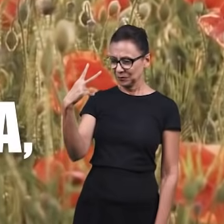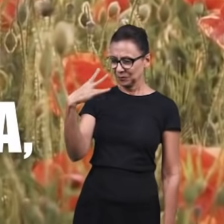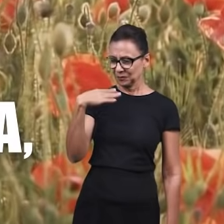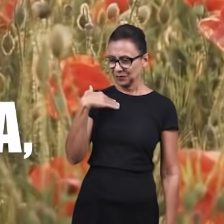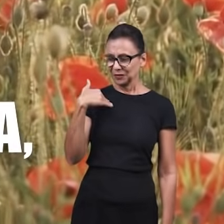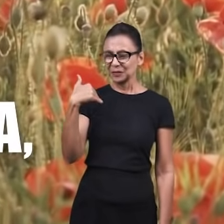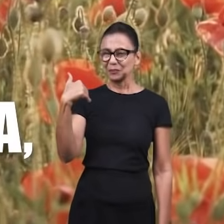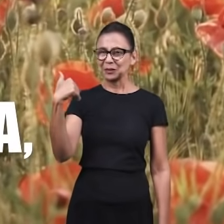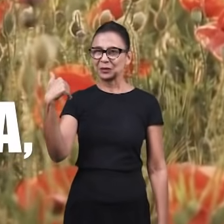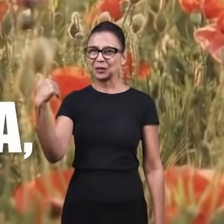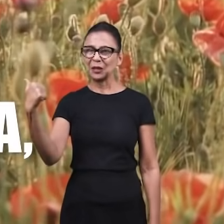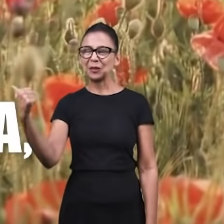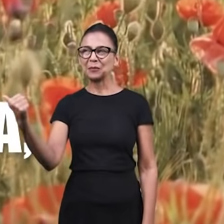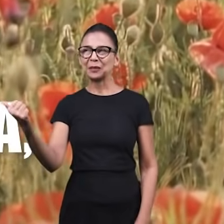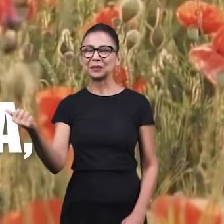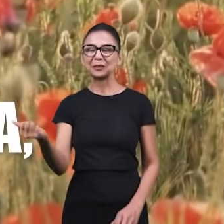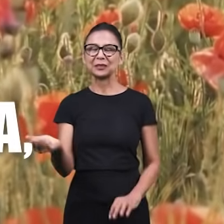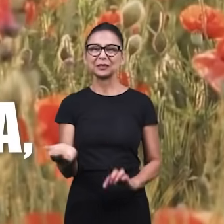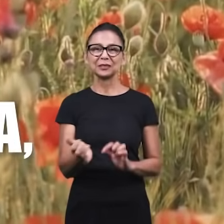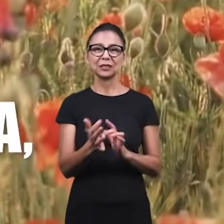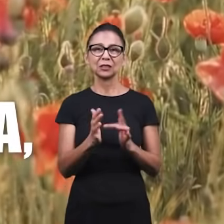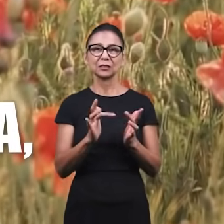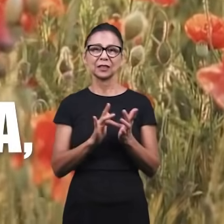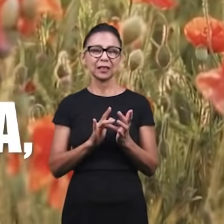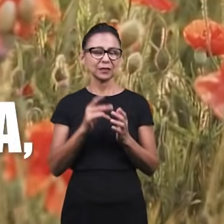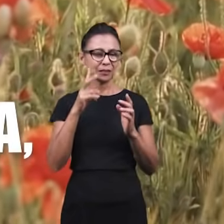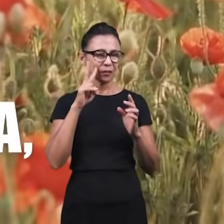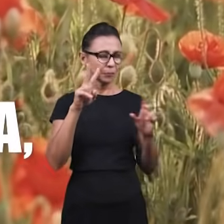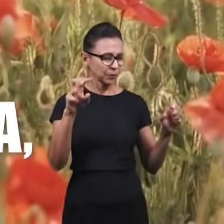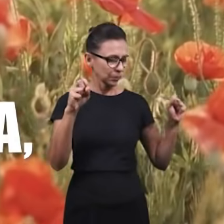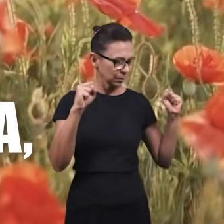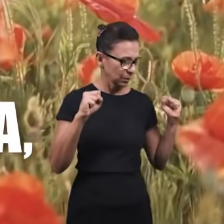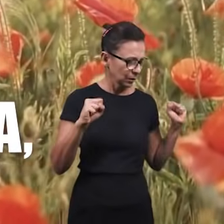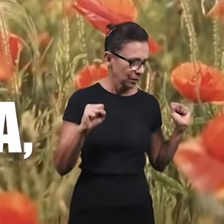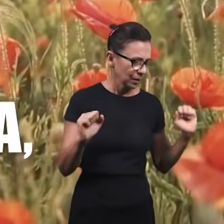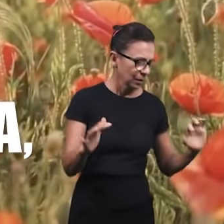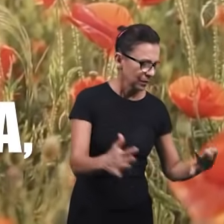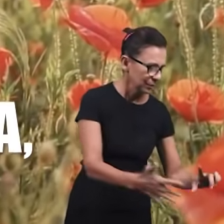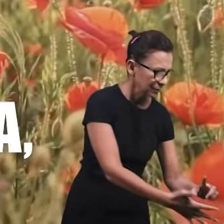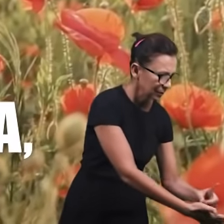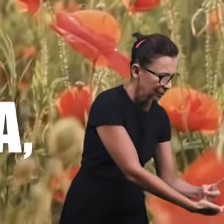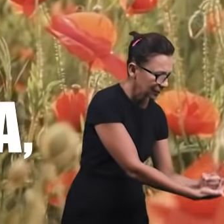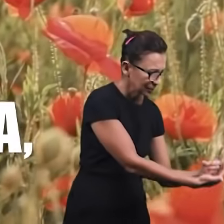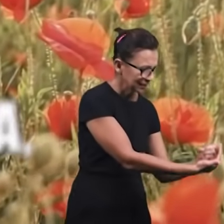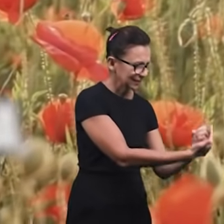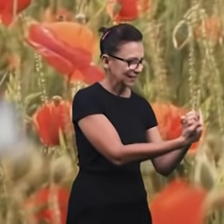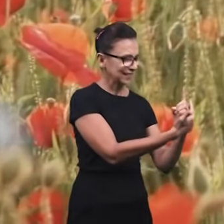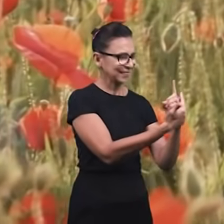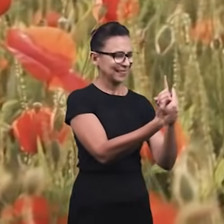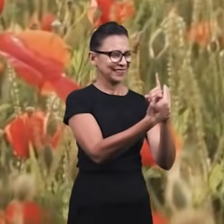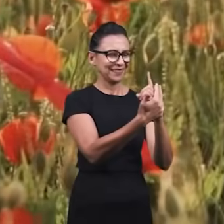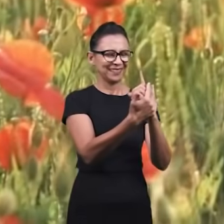Jesus buscou-me com seus braços de ternura,